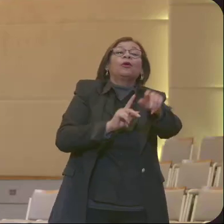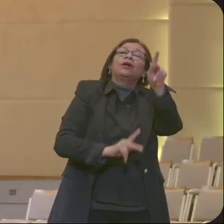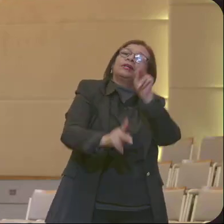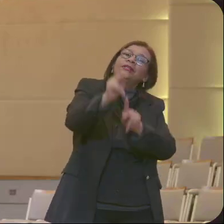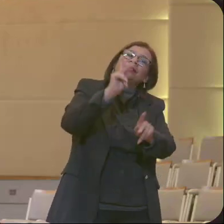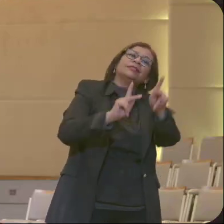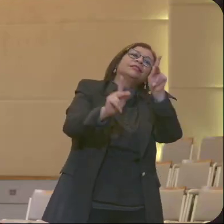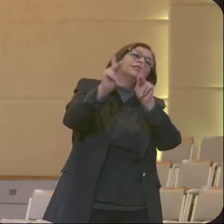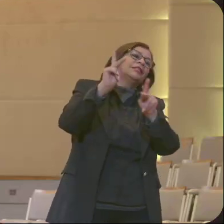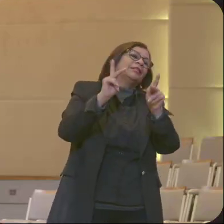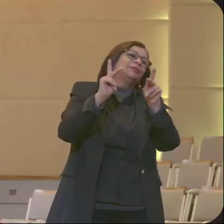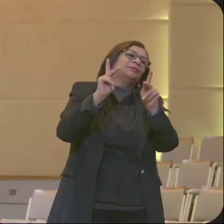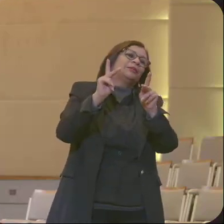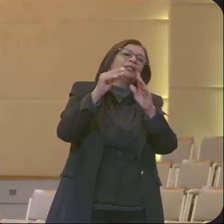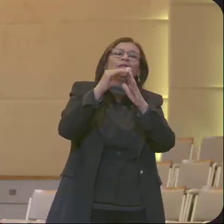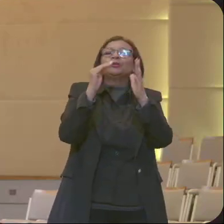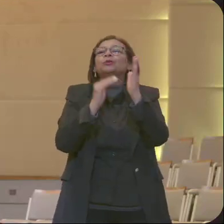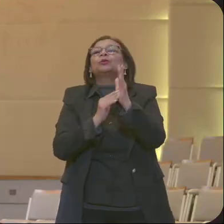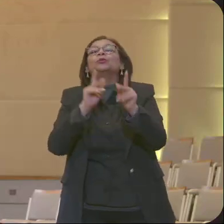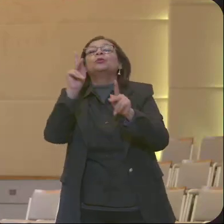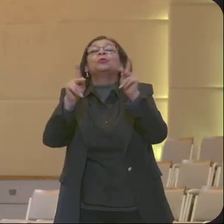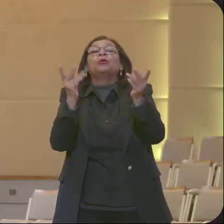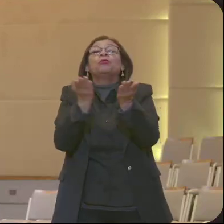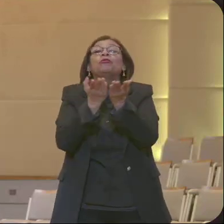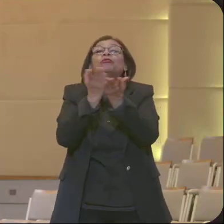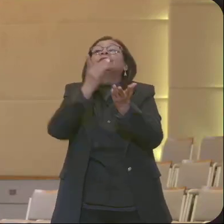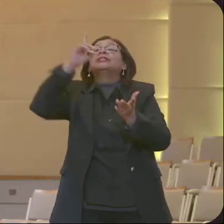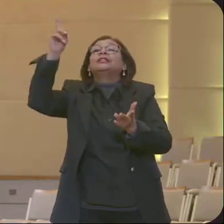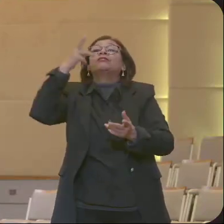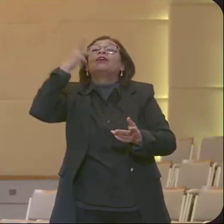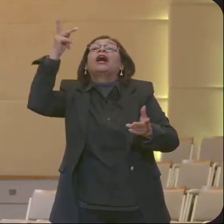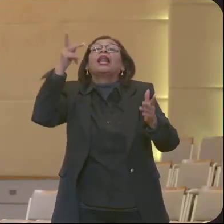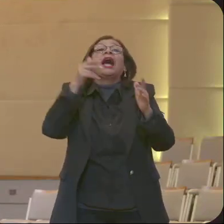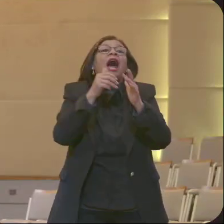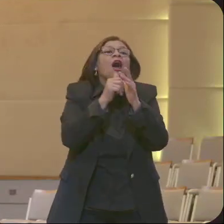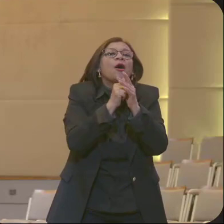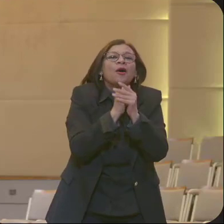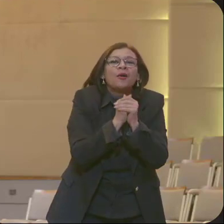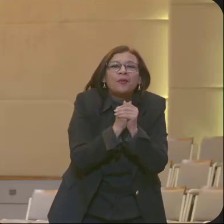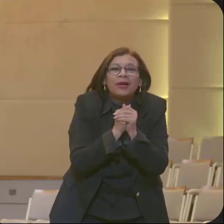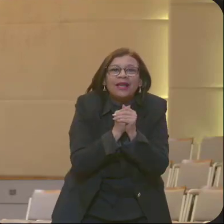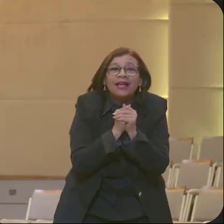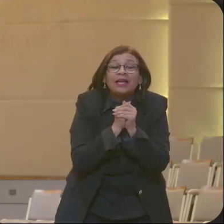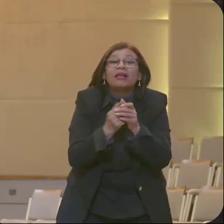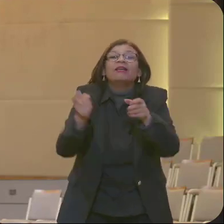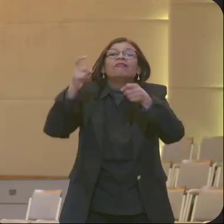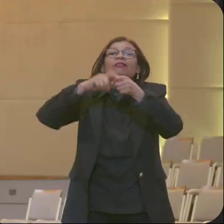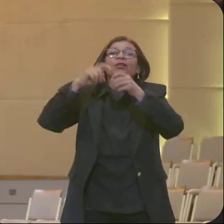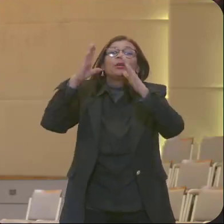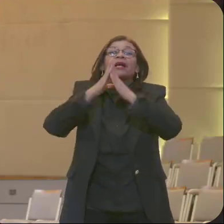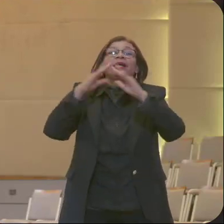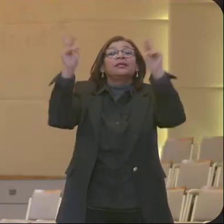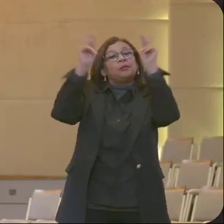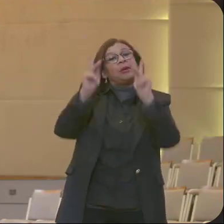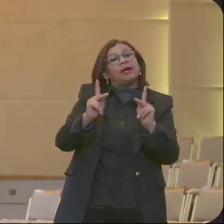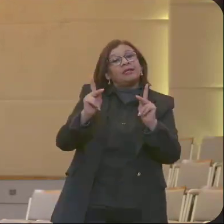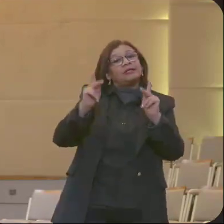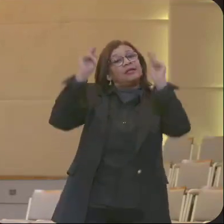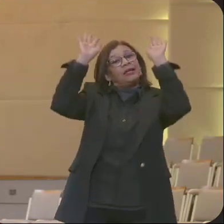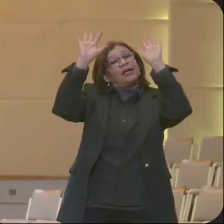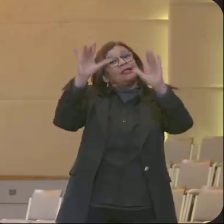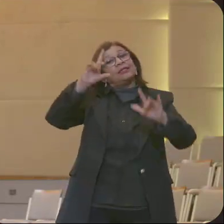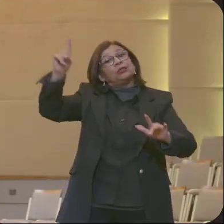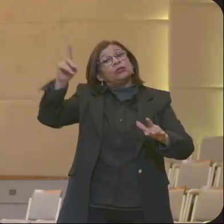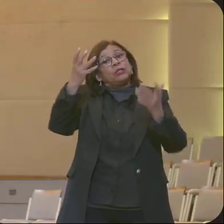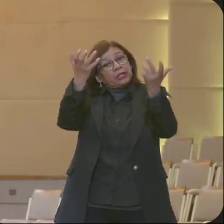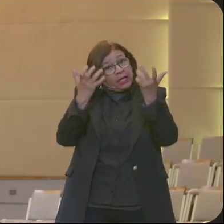todo sempre, e todo o povo de Deus diz amém. Vá na graça e na paz do Senhor. Se você quiser uma oração, vem aqui na